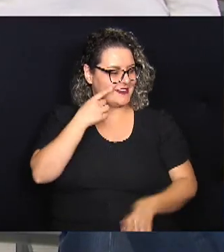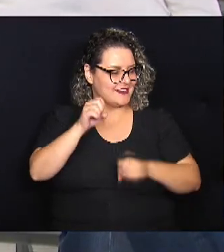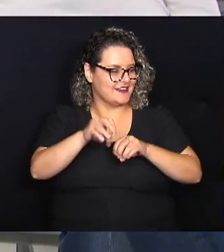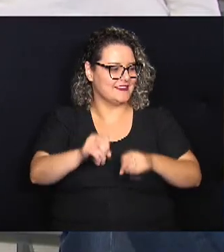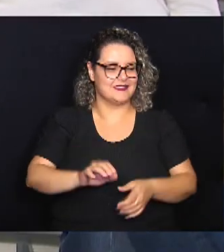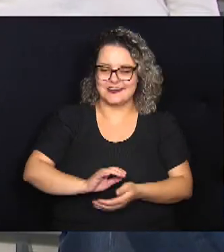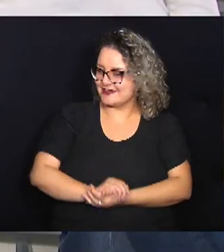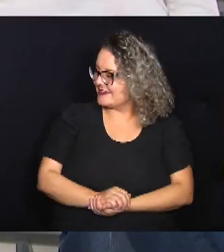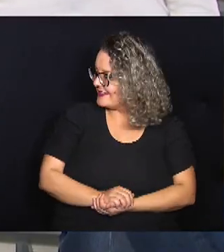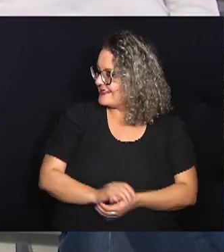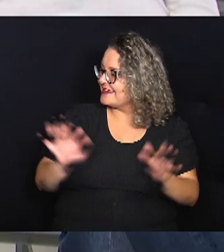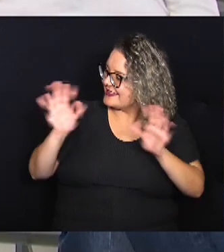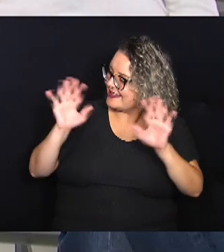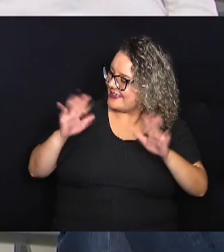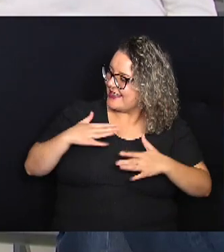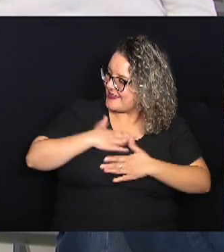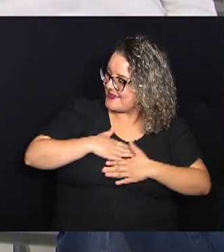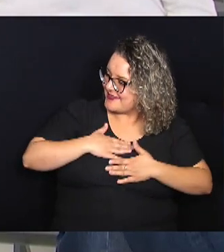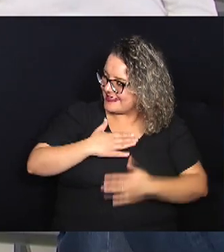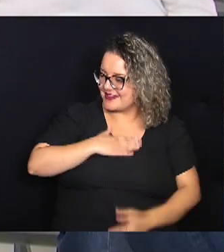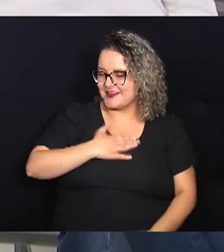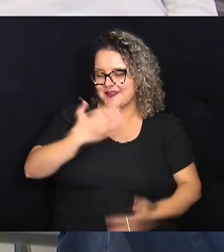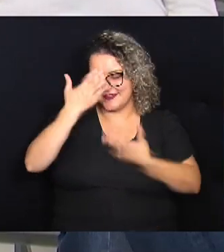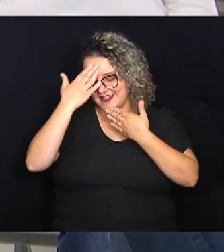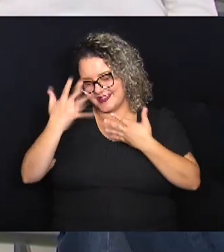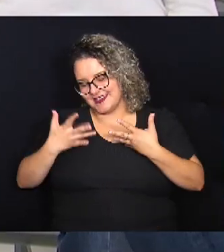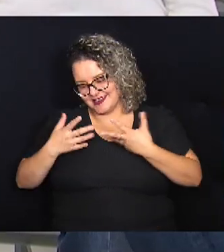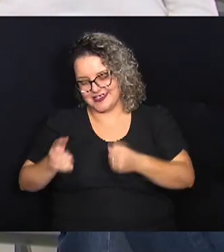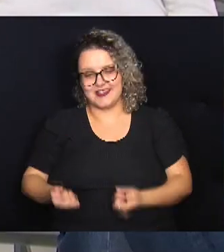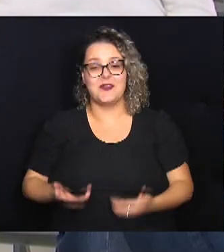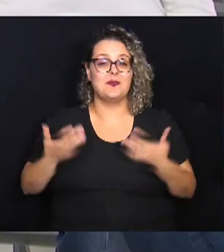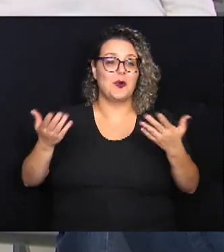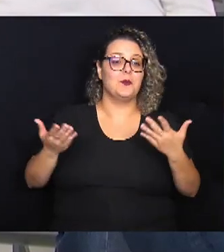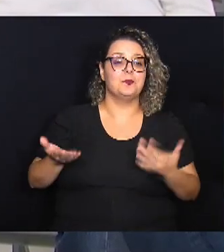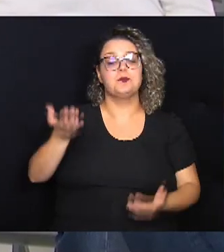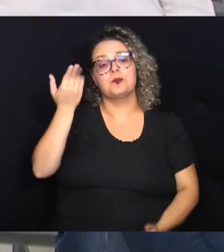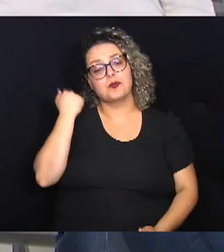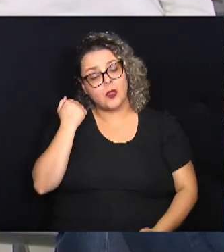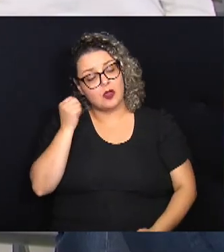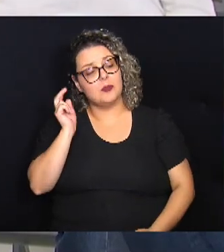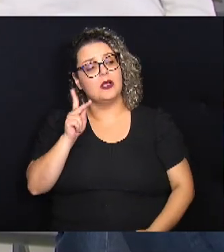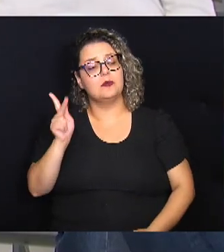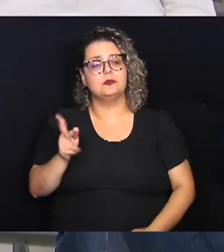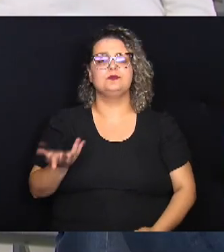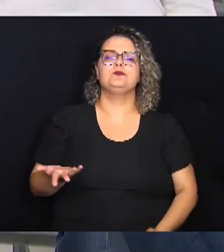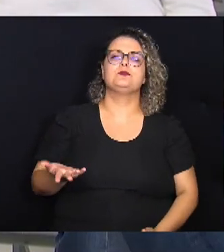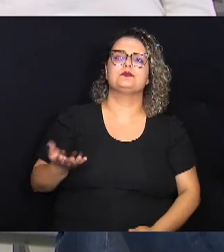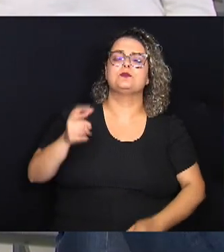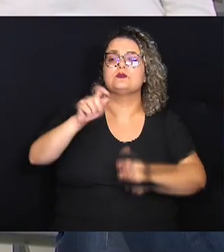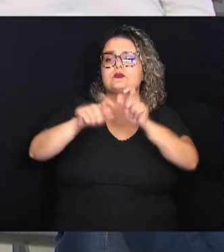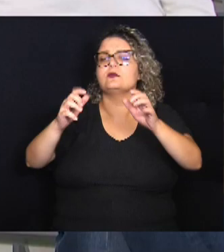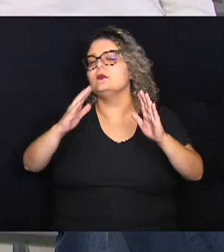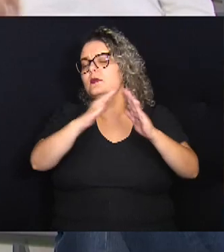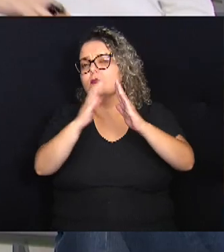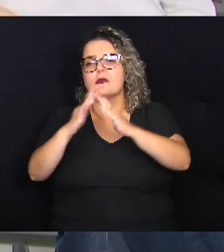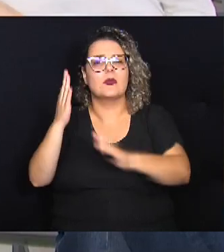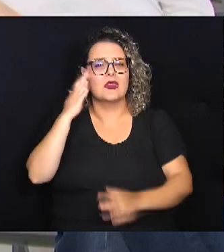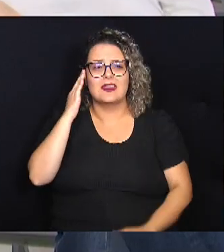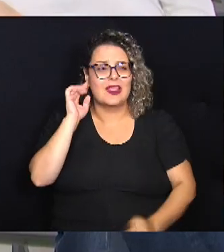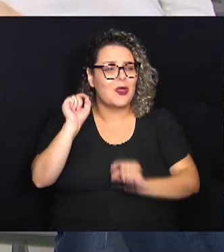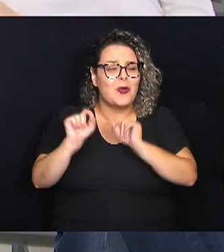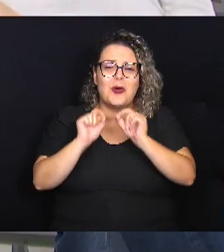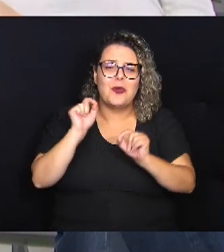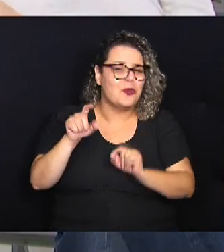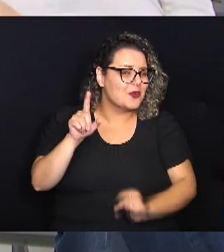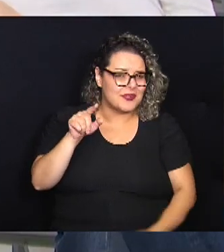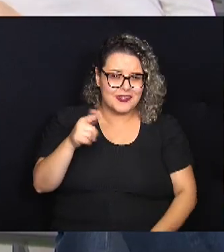Educação. Tudo bem, prazer é meu. Obrigada pelo convite. Valeu. Bom, vamos lá, para o pessoal em casa entender direitinho, né, do que se trata de fato